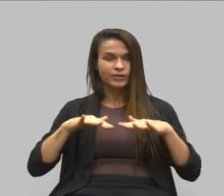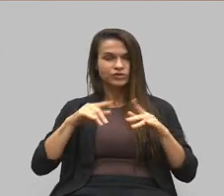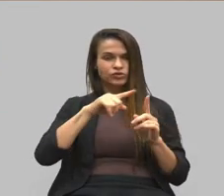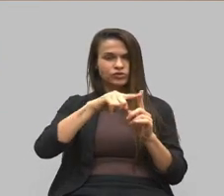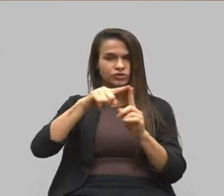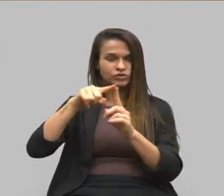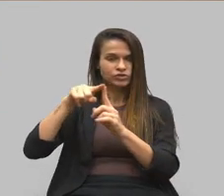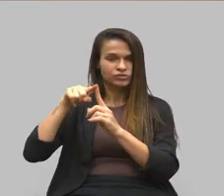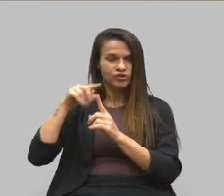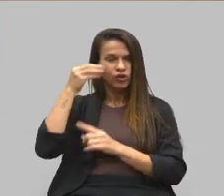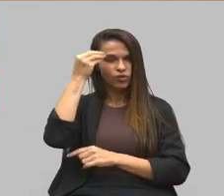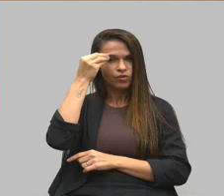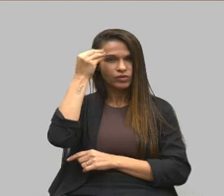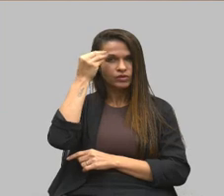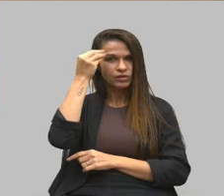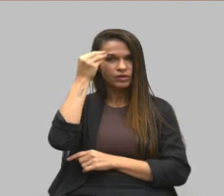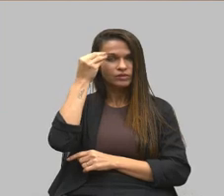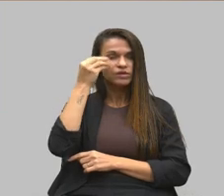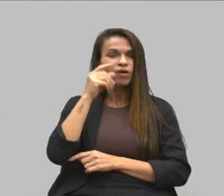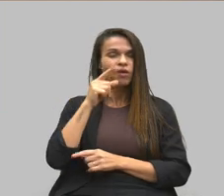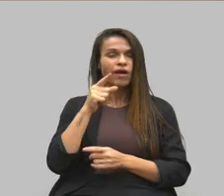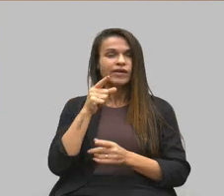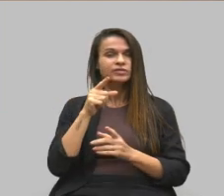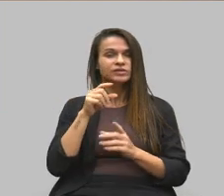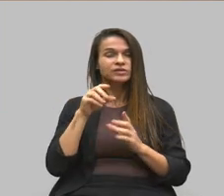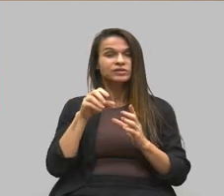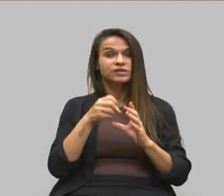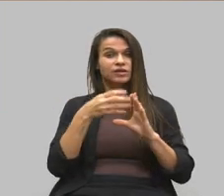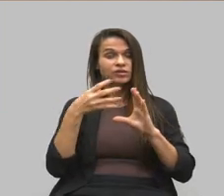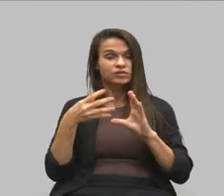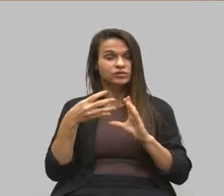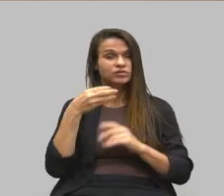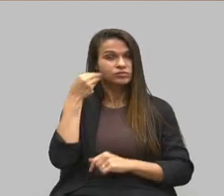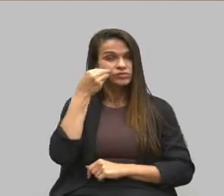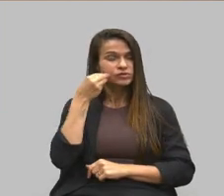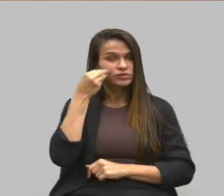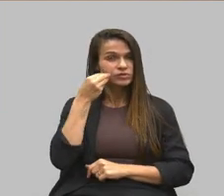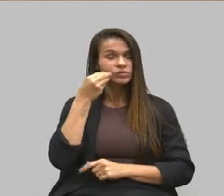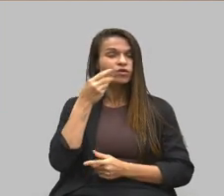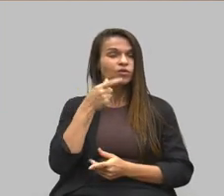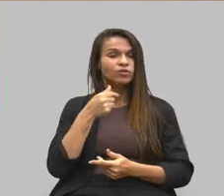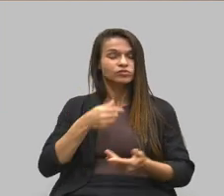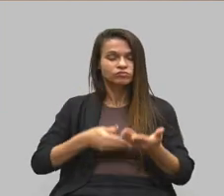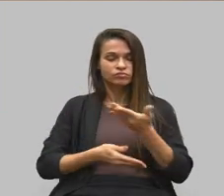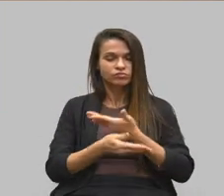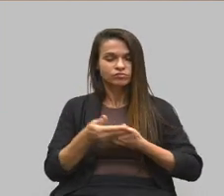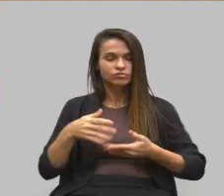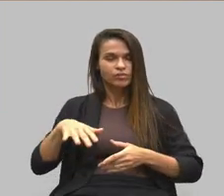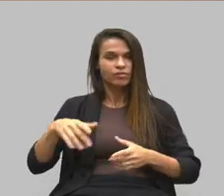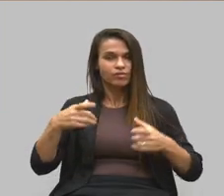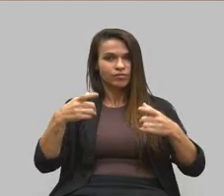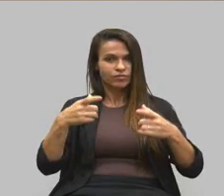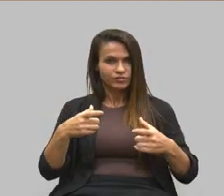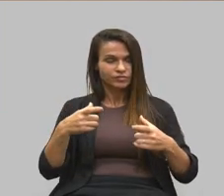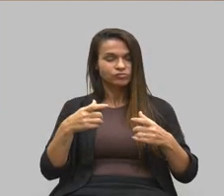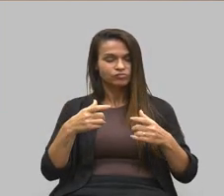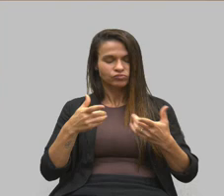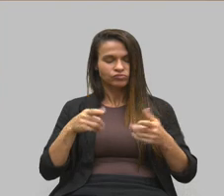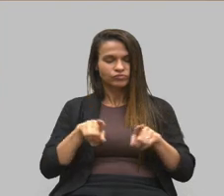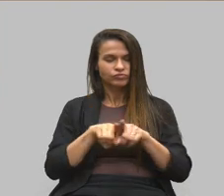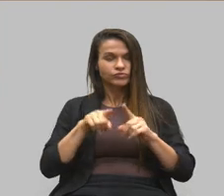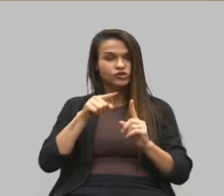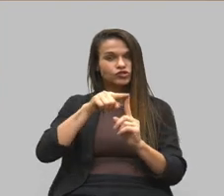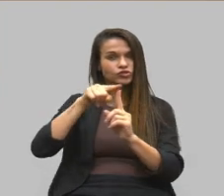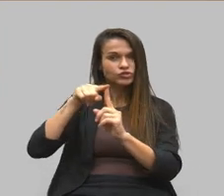nossa cognição eles derivam da nossa experiência com o ambiente que é dada através desses aspectos motores através da nossa